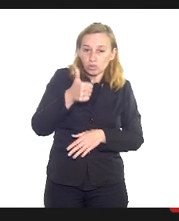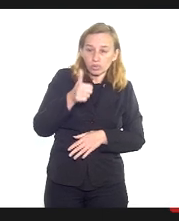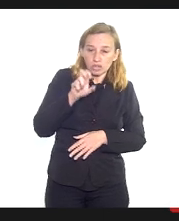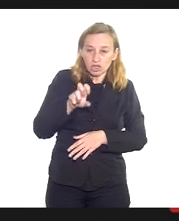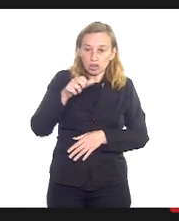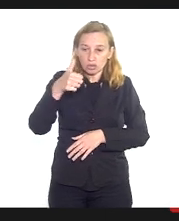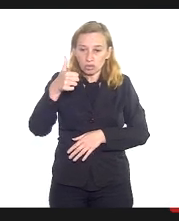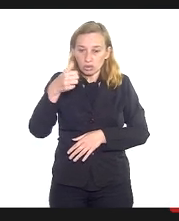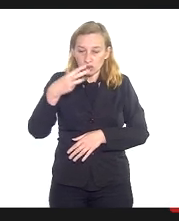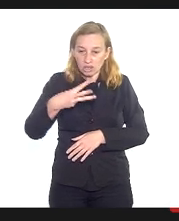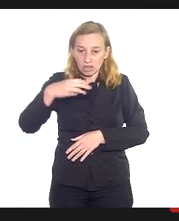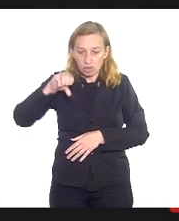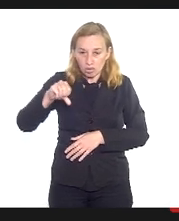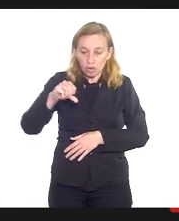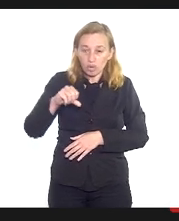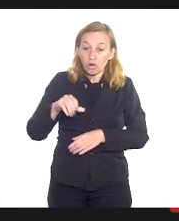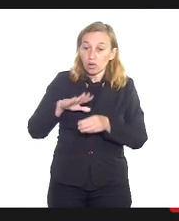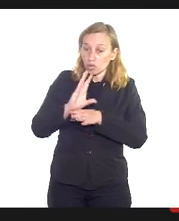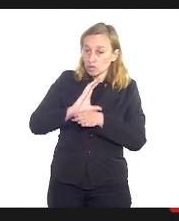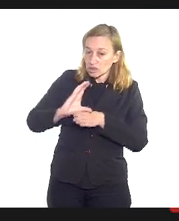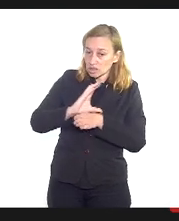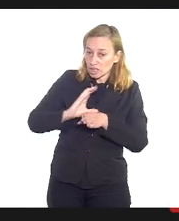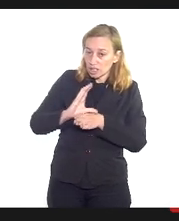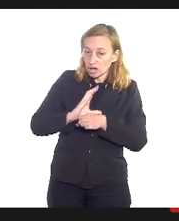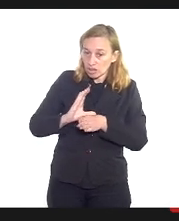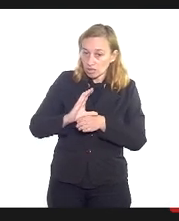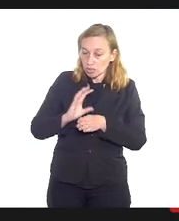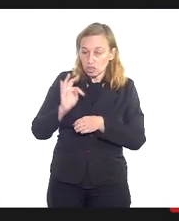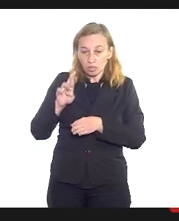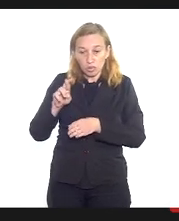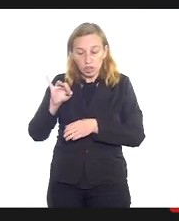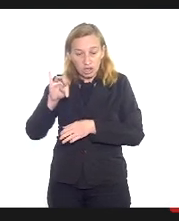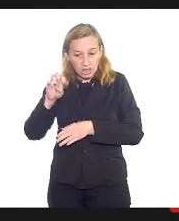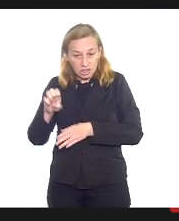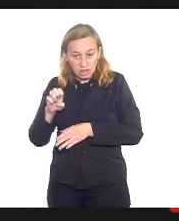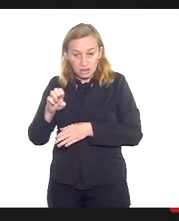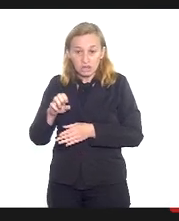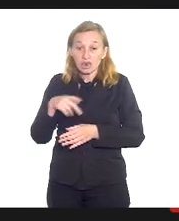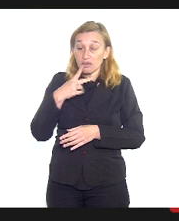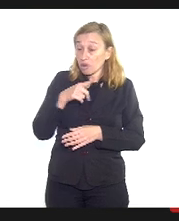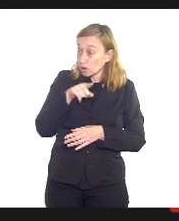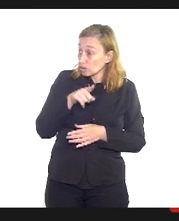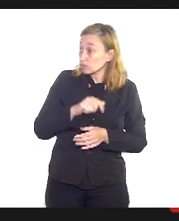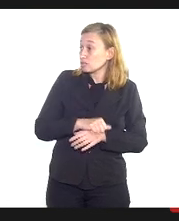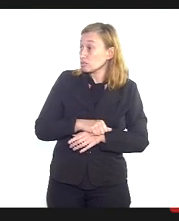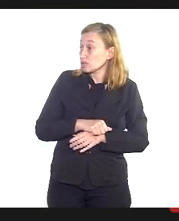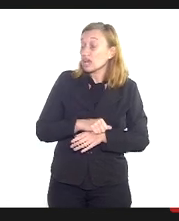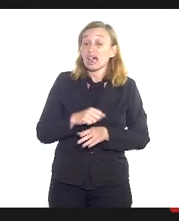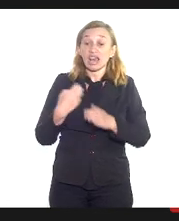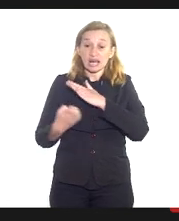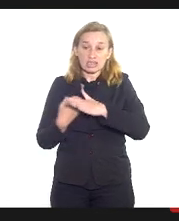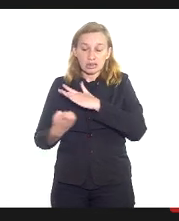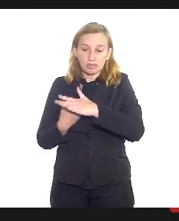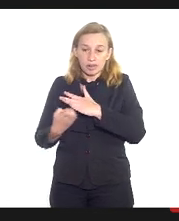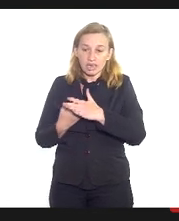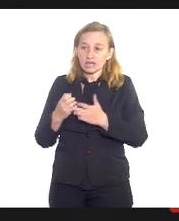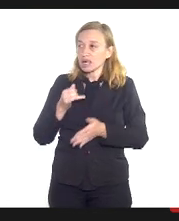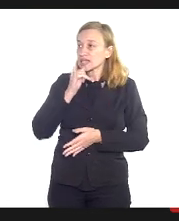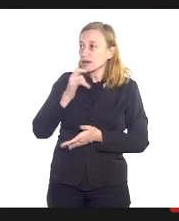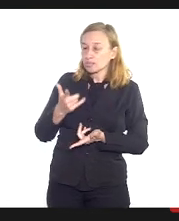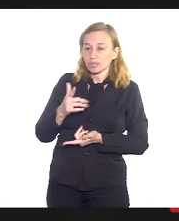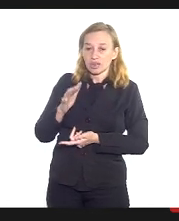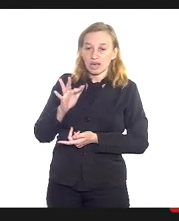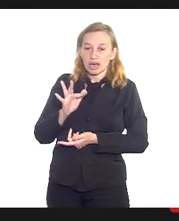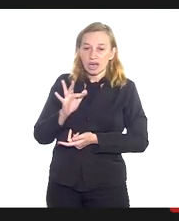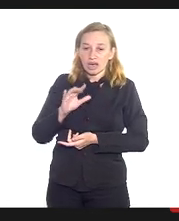eu conversei com o presidente do Conselho de Contribuintes, né, recentemente, e está sendo dado esse tratamento. As empresas, vamos supor que a FIQIS dá um auto